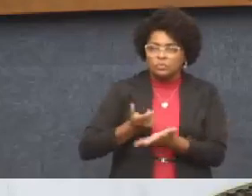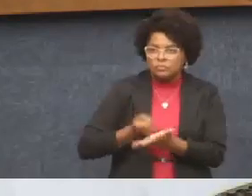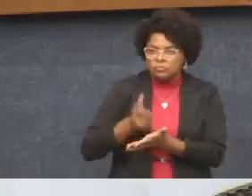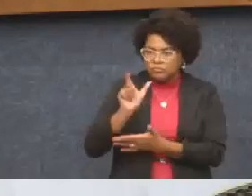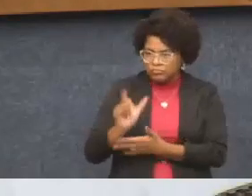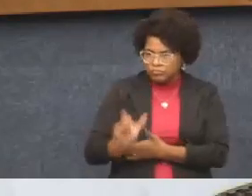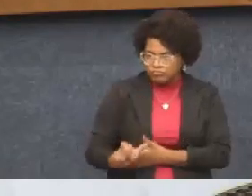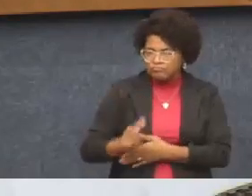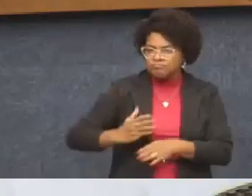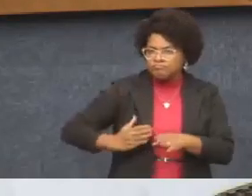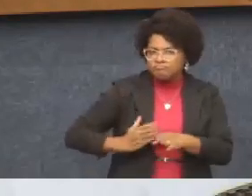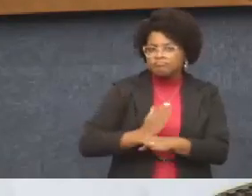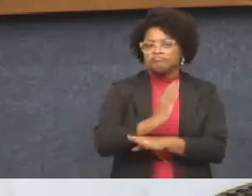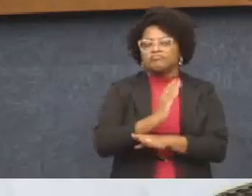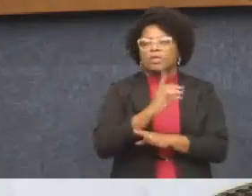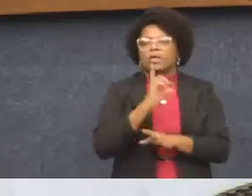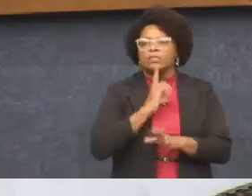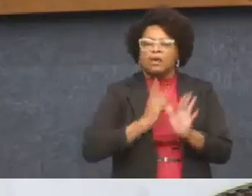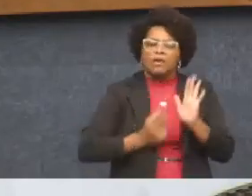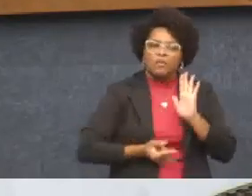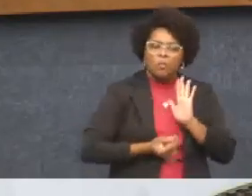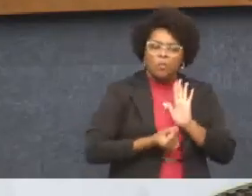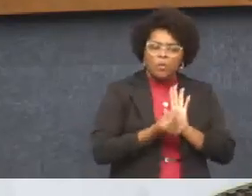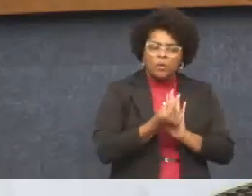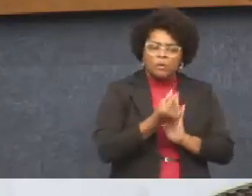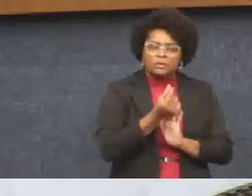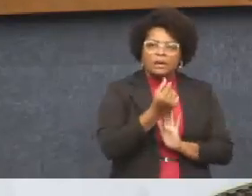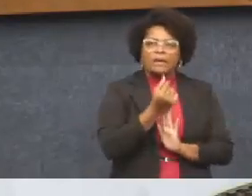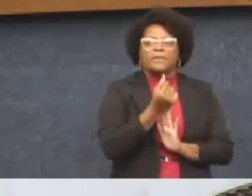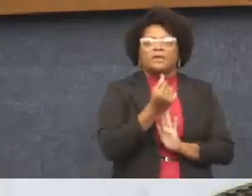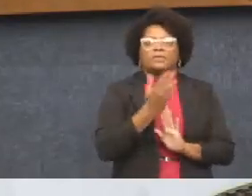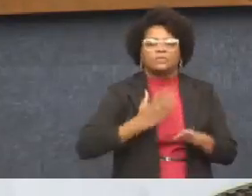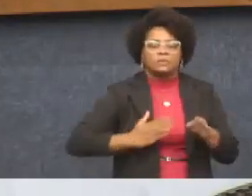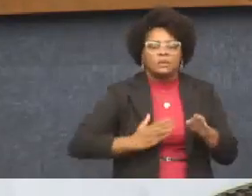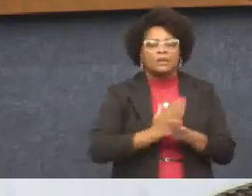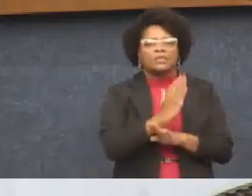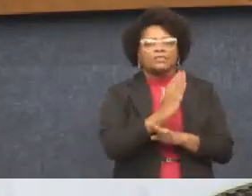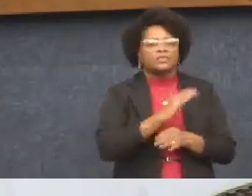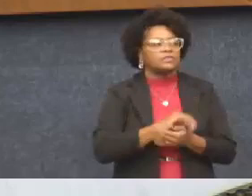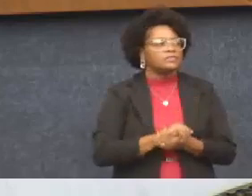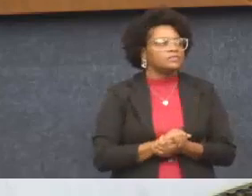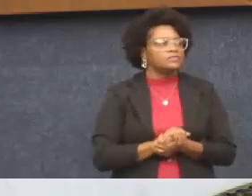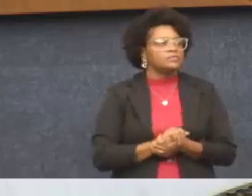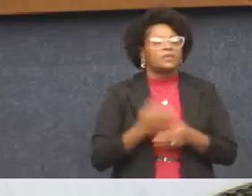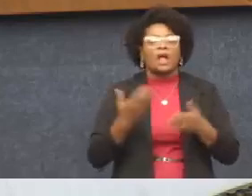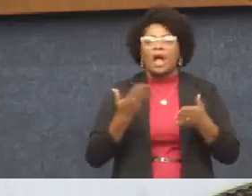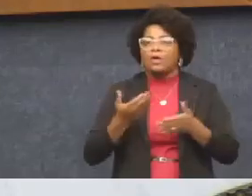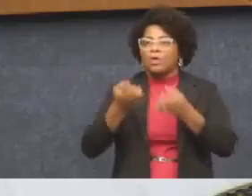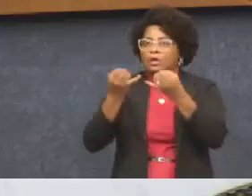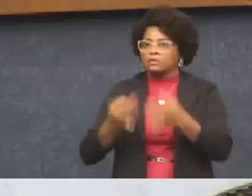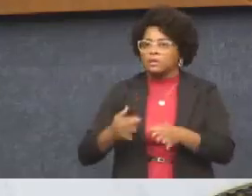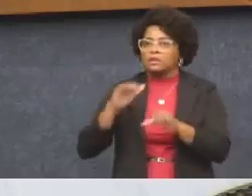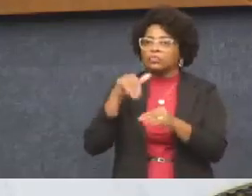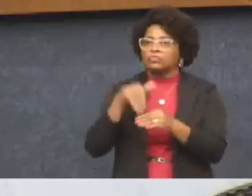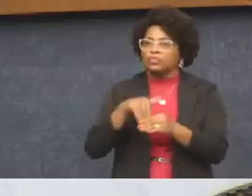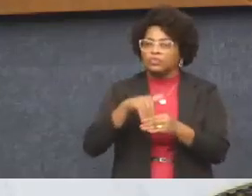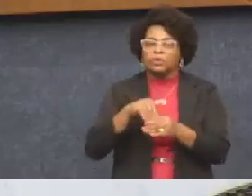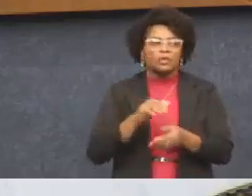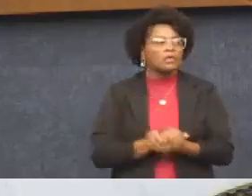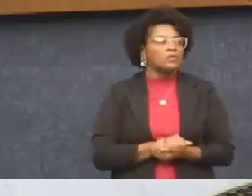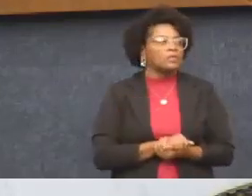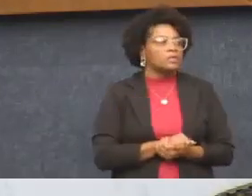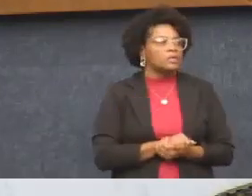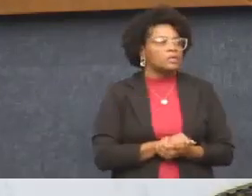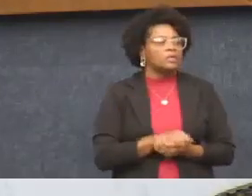pela aprovação, orçamento e finanças públicas pela aprovação. Em discussão, em votação,